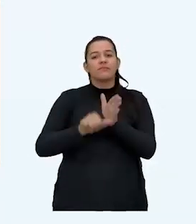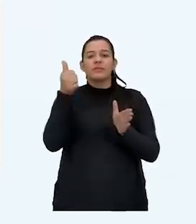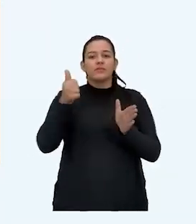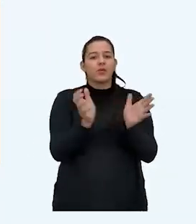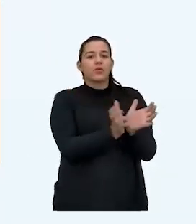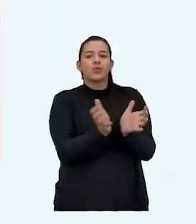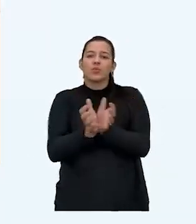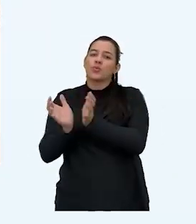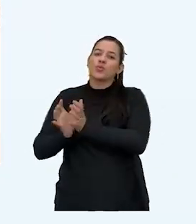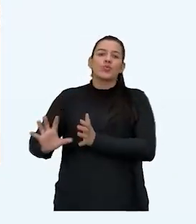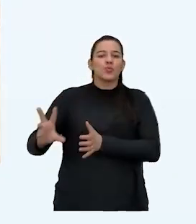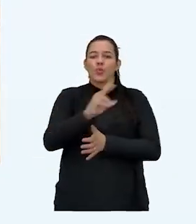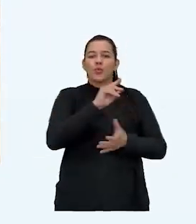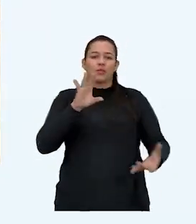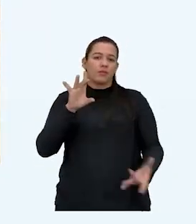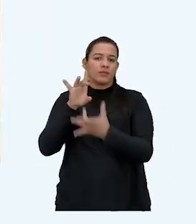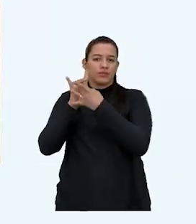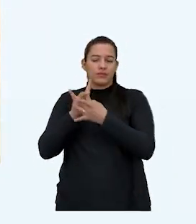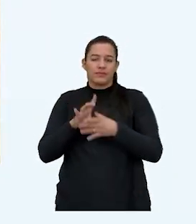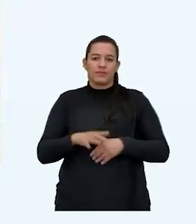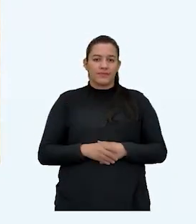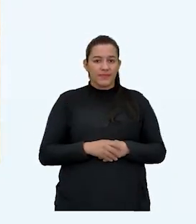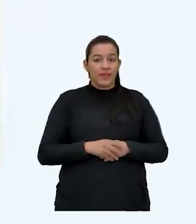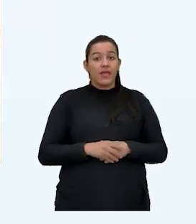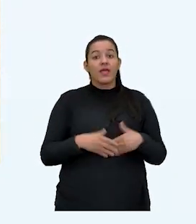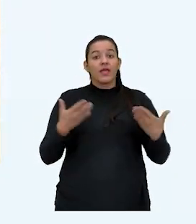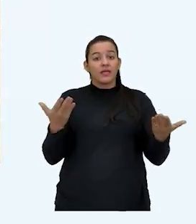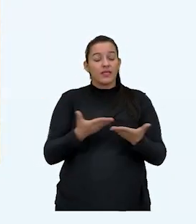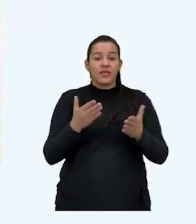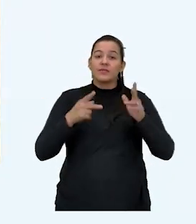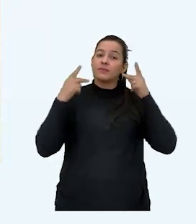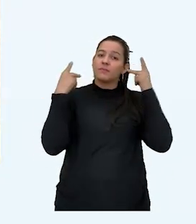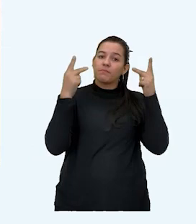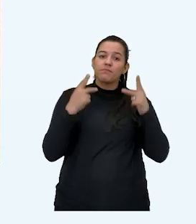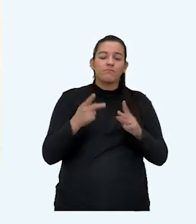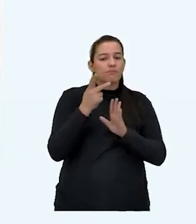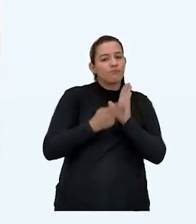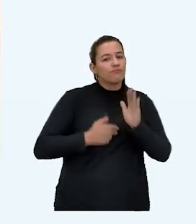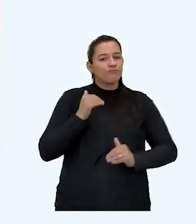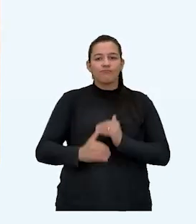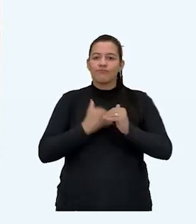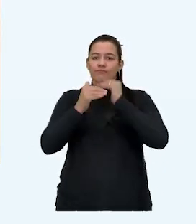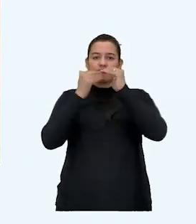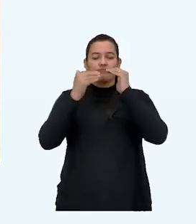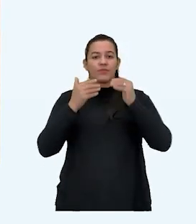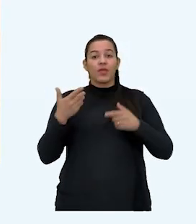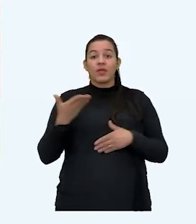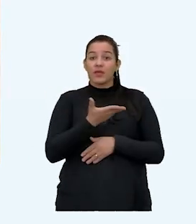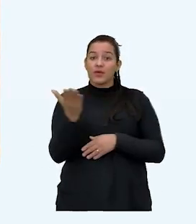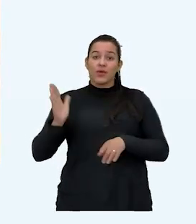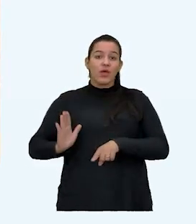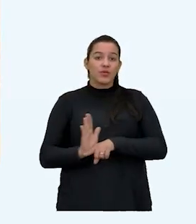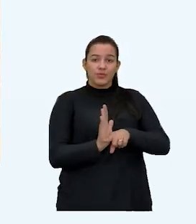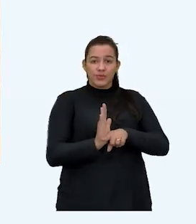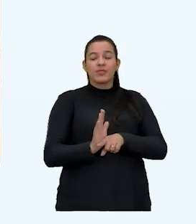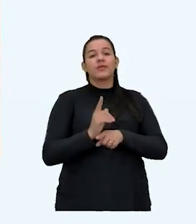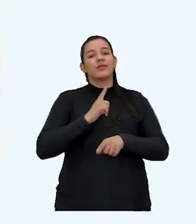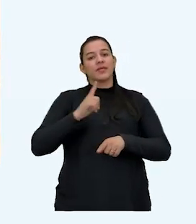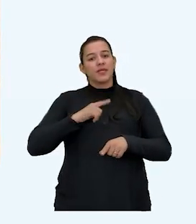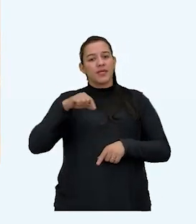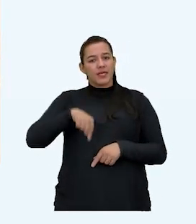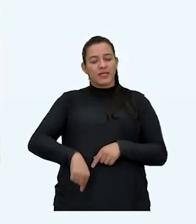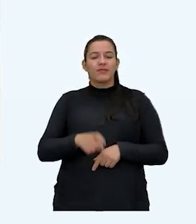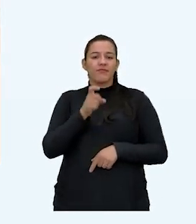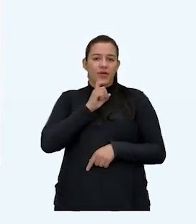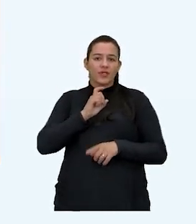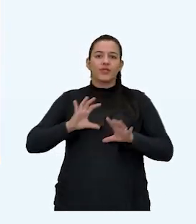globo totalmente conectadas. E o projeto avança com rapidez. Graças à ajuda do Conecta, Cabo Verde